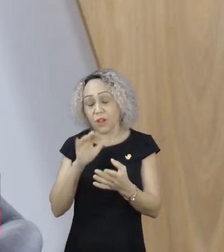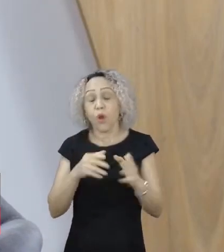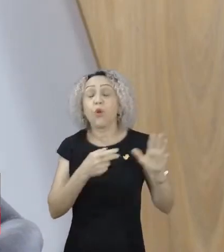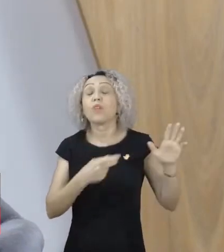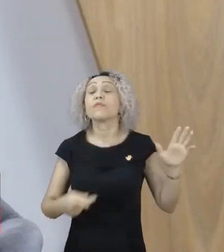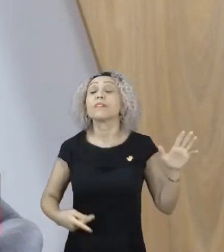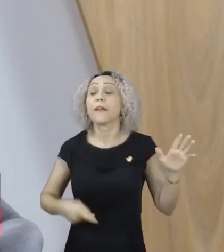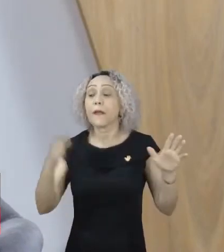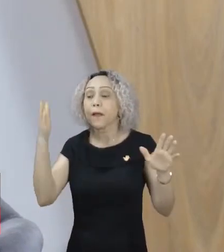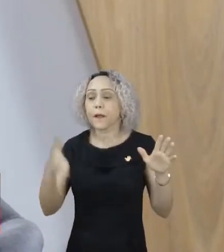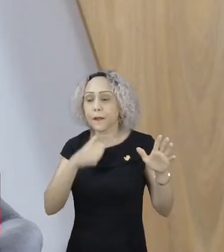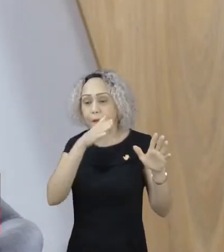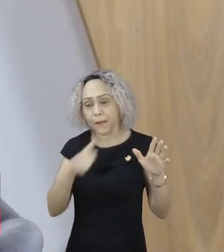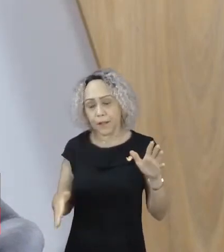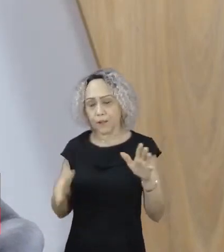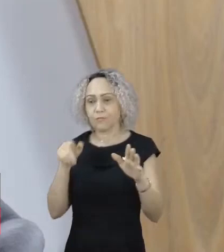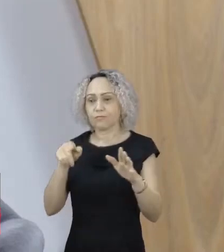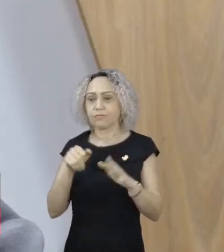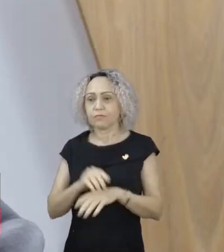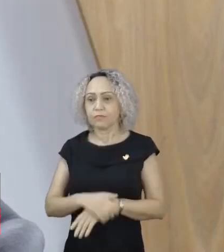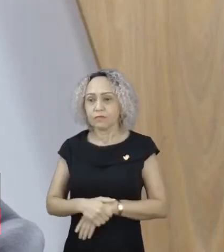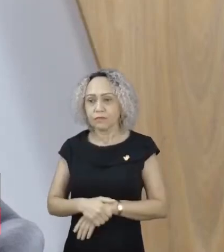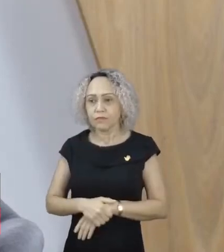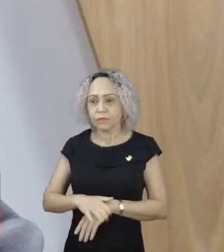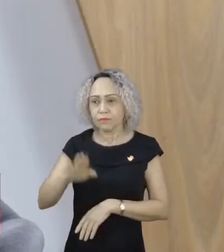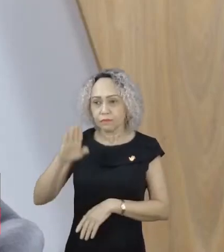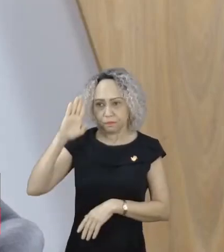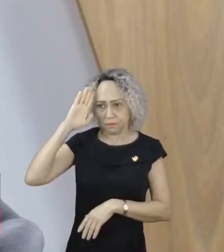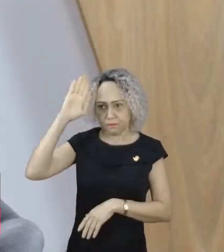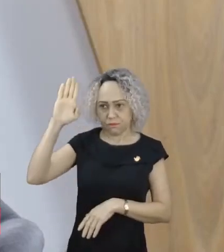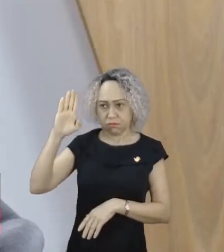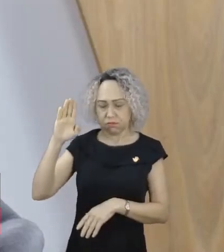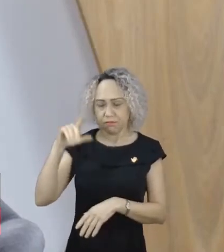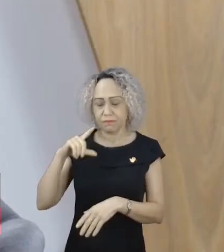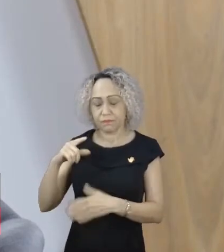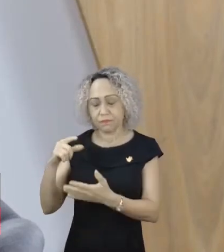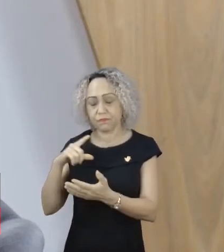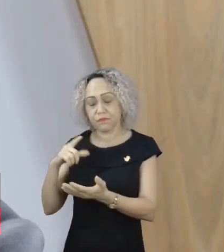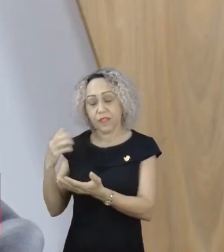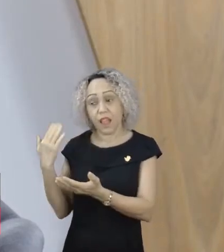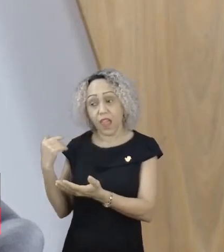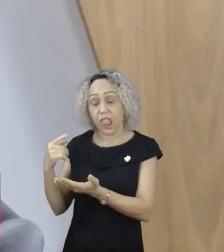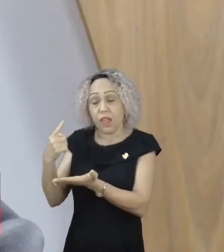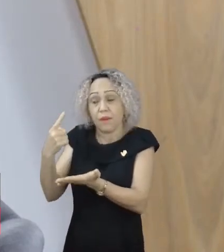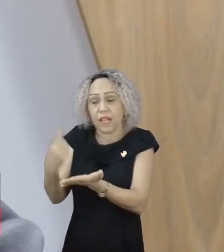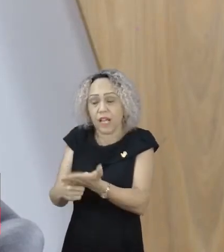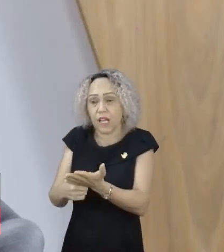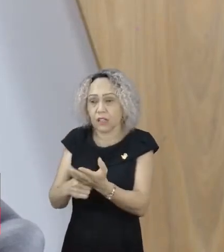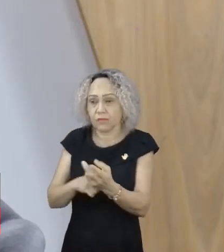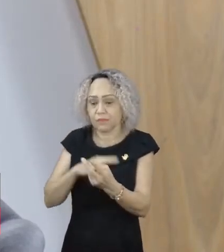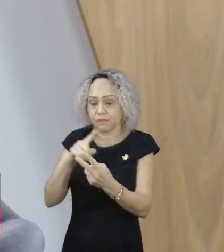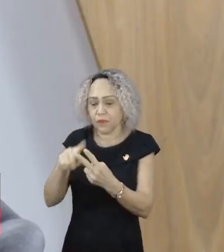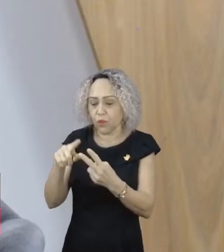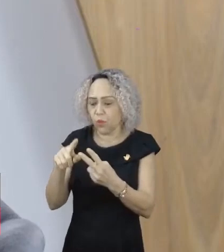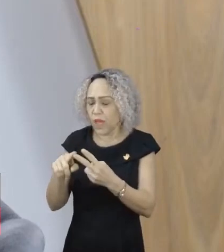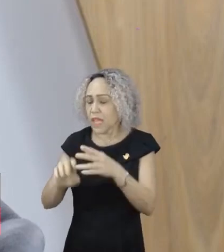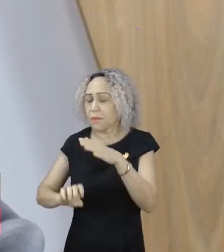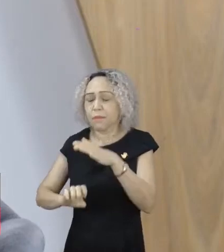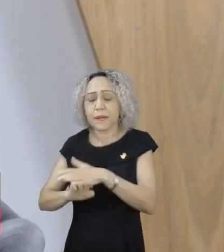brasileiros, deixaria para o setor privado, que iam explorar isso, né? A gente está caminhando agora para uma economia de dados, iam explorar isso de todas as